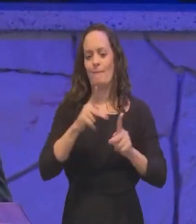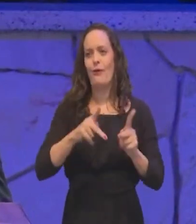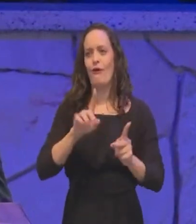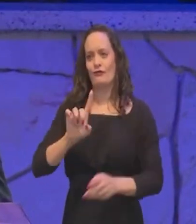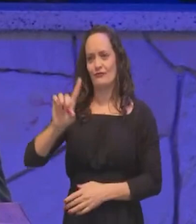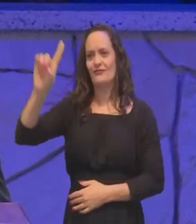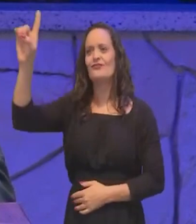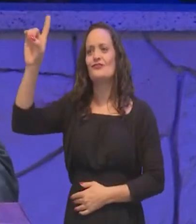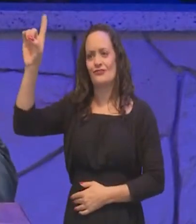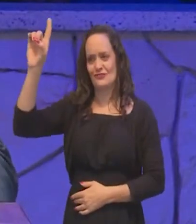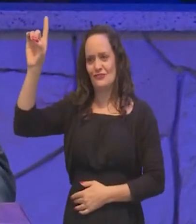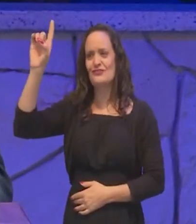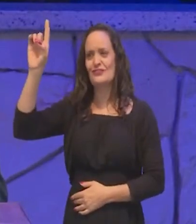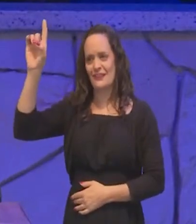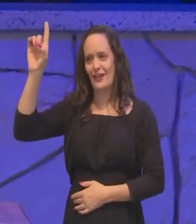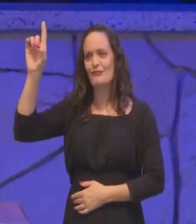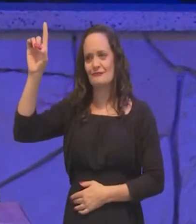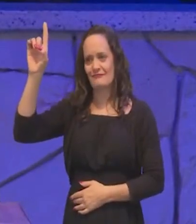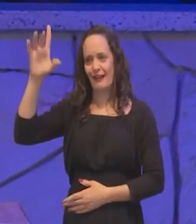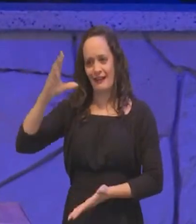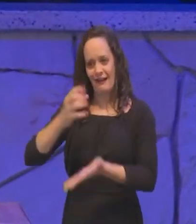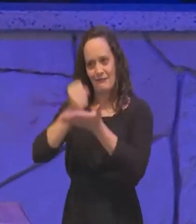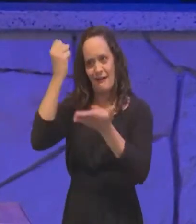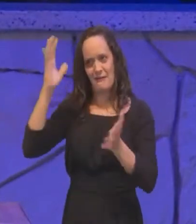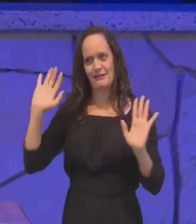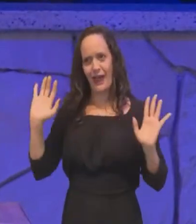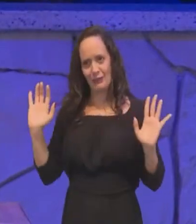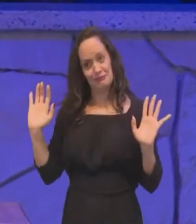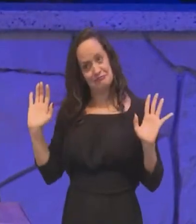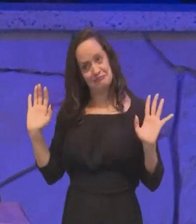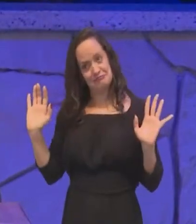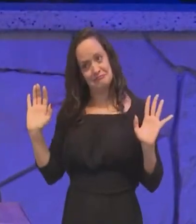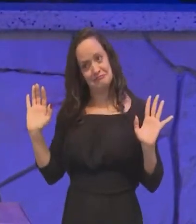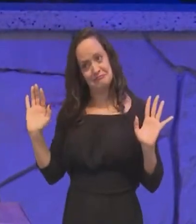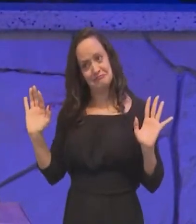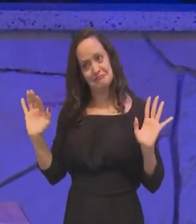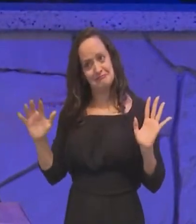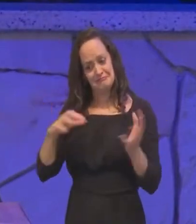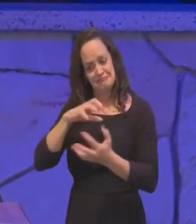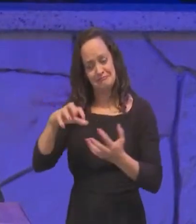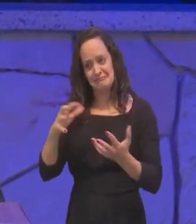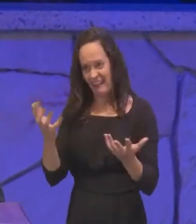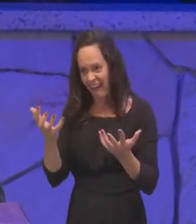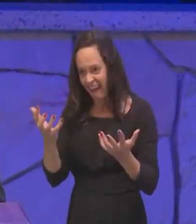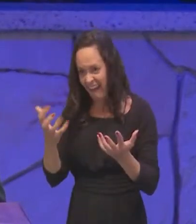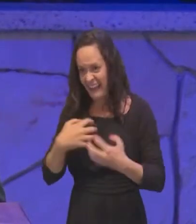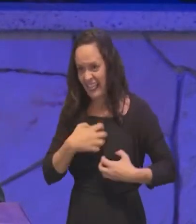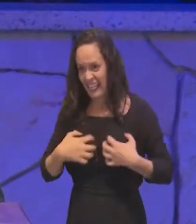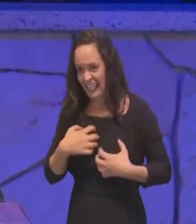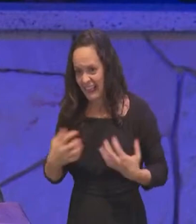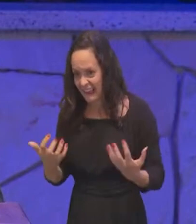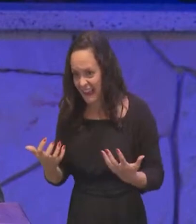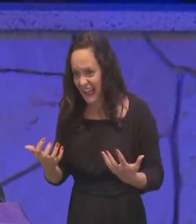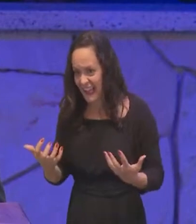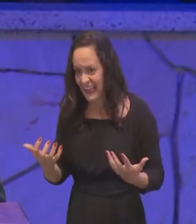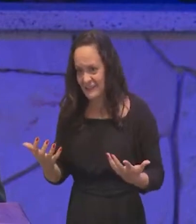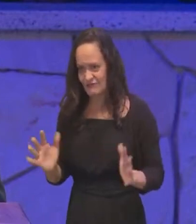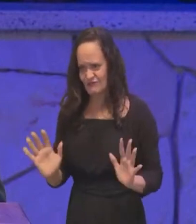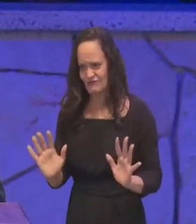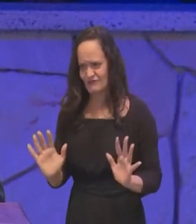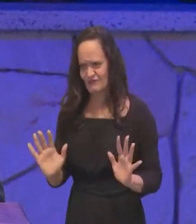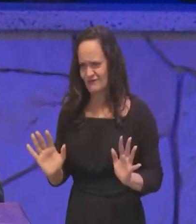Para que esta teoria prevaleça, para que a gente não fique por aí na grande tribulação. Ou alguém